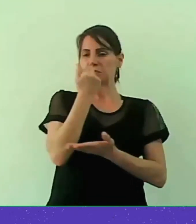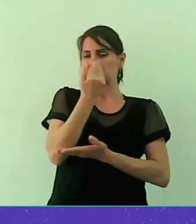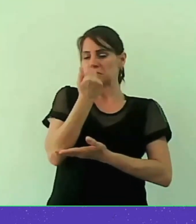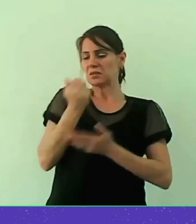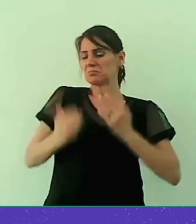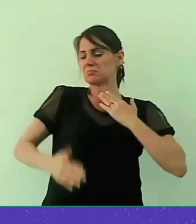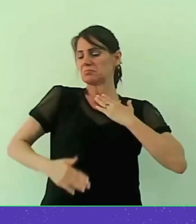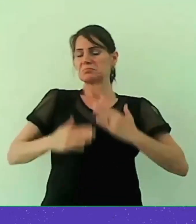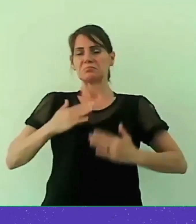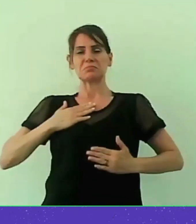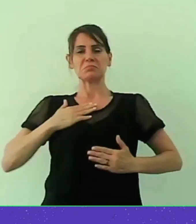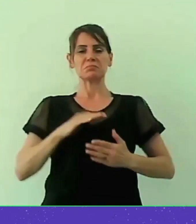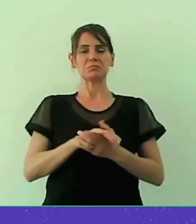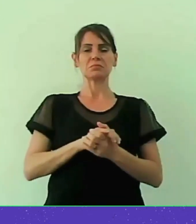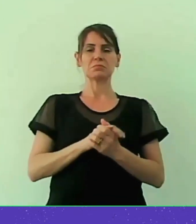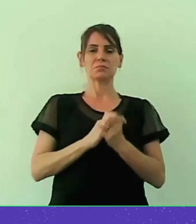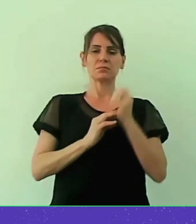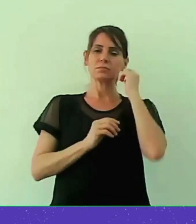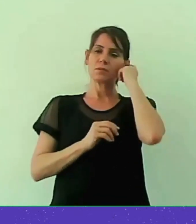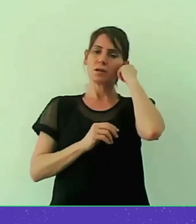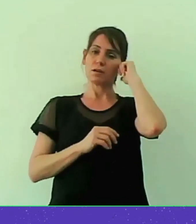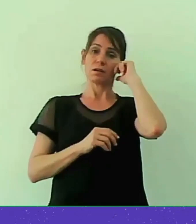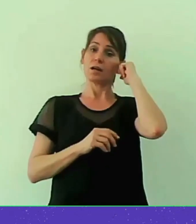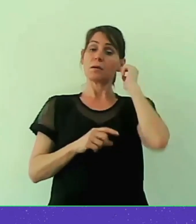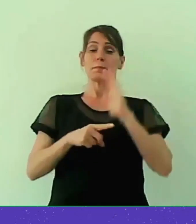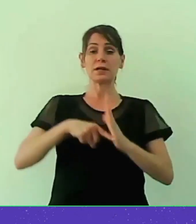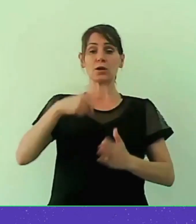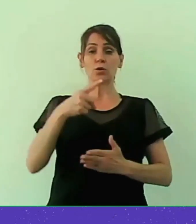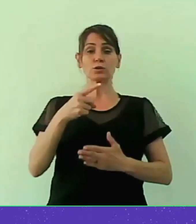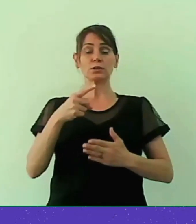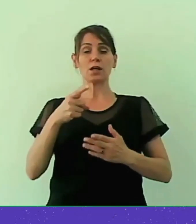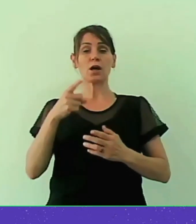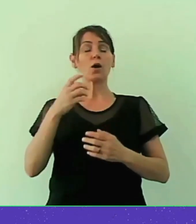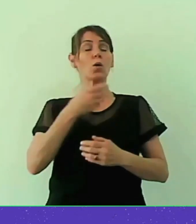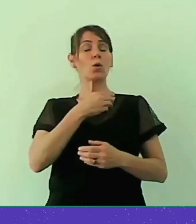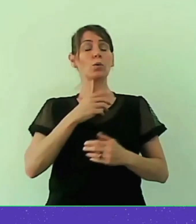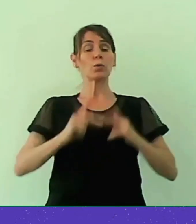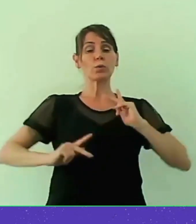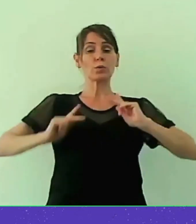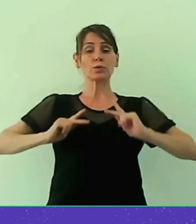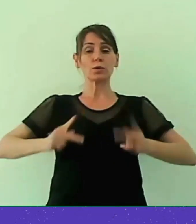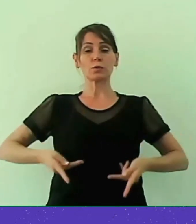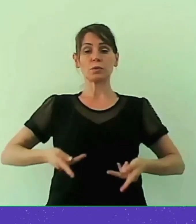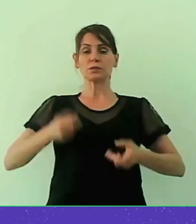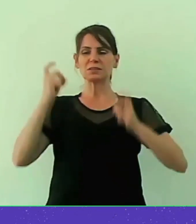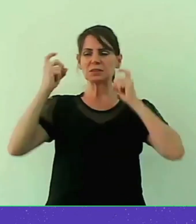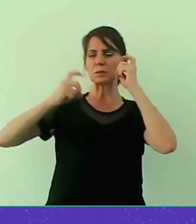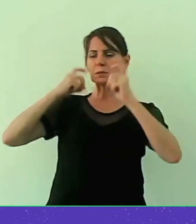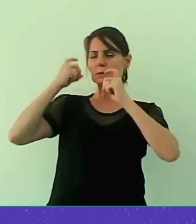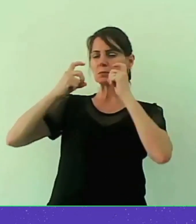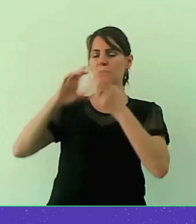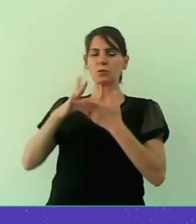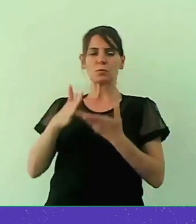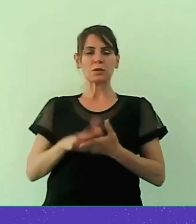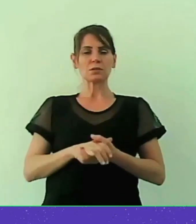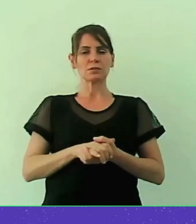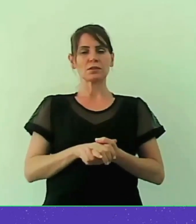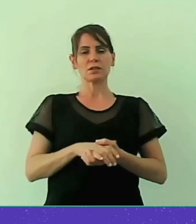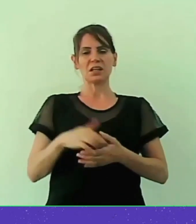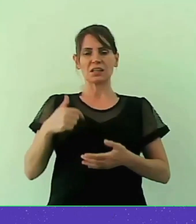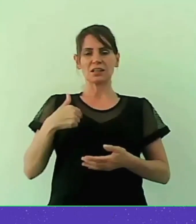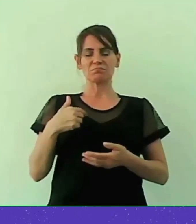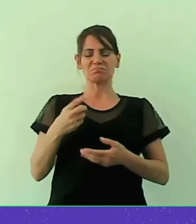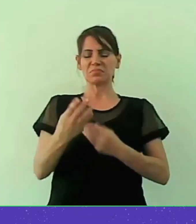se preocupa é o seu sustento físico. Queridos irmãos, para o sustento físico é muito simples para